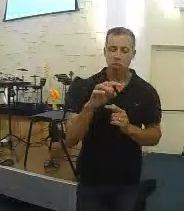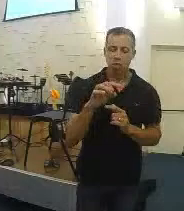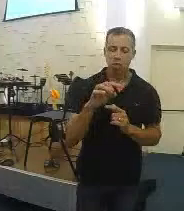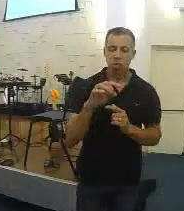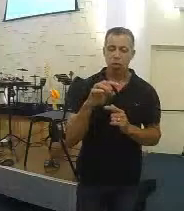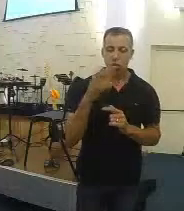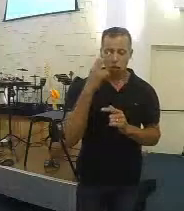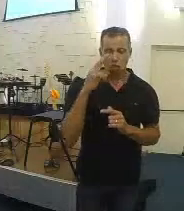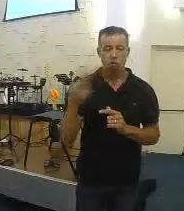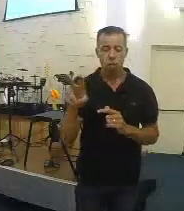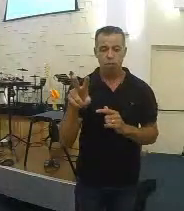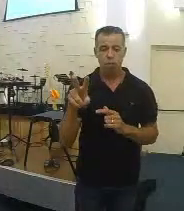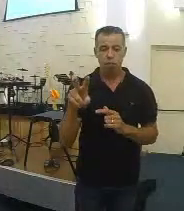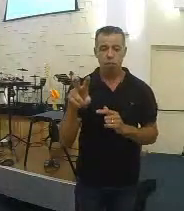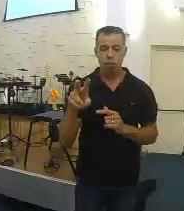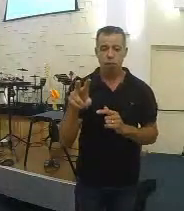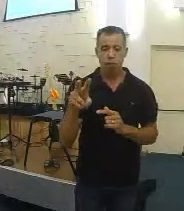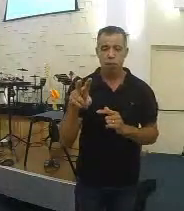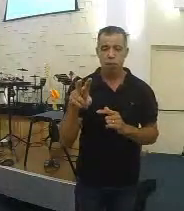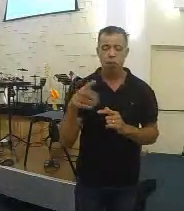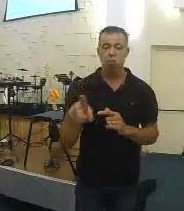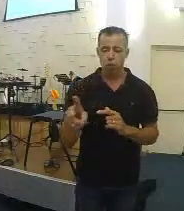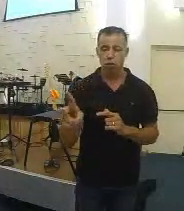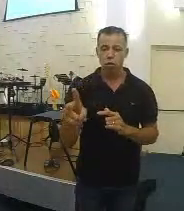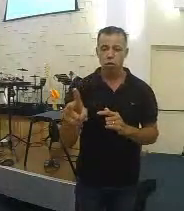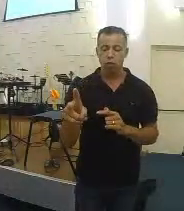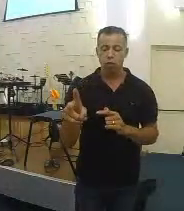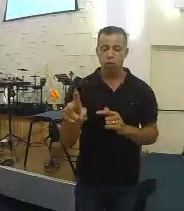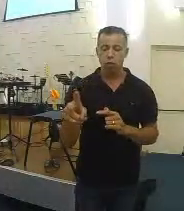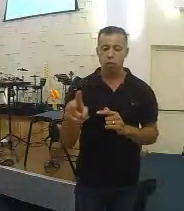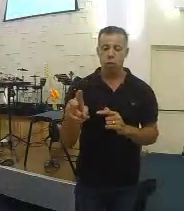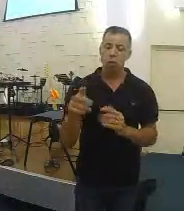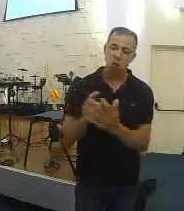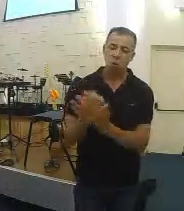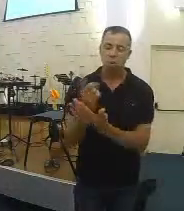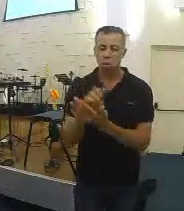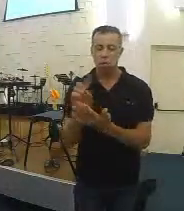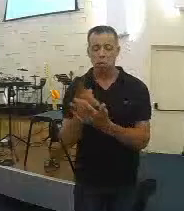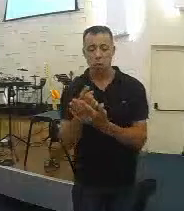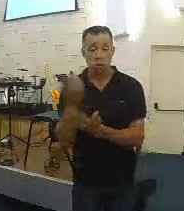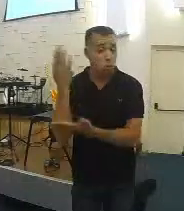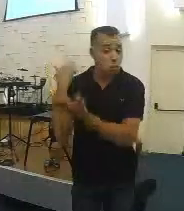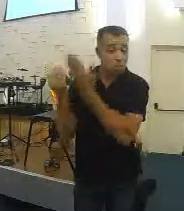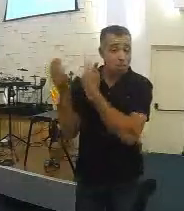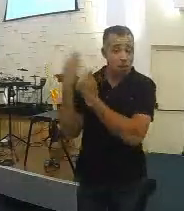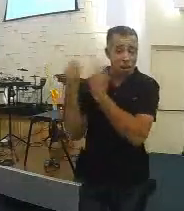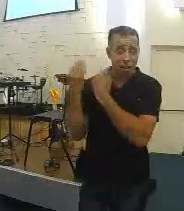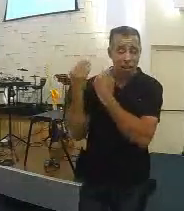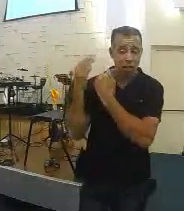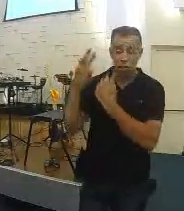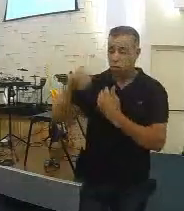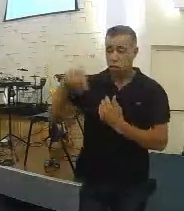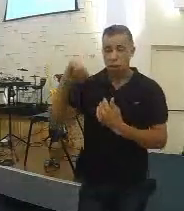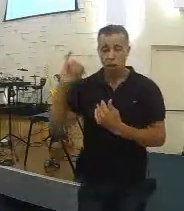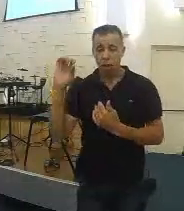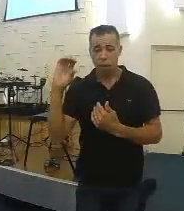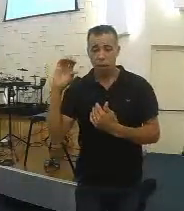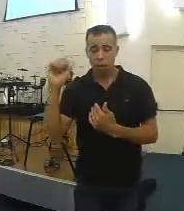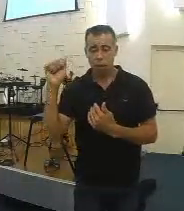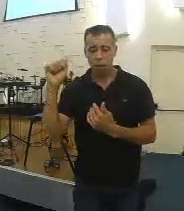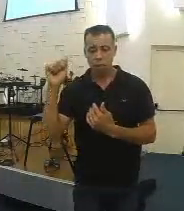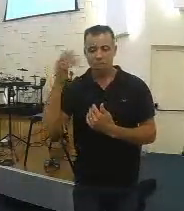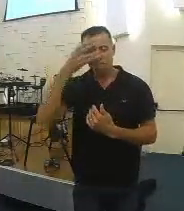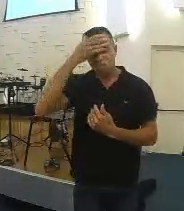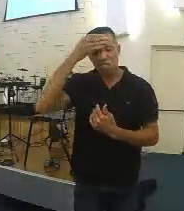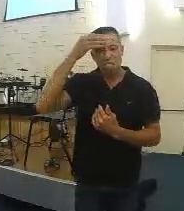visto isso de modo intenso. Muita gente, portanto, naqueles dias, nos dias de Mica, havia se esquecido